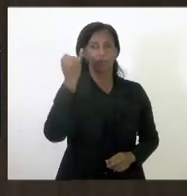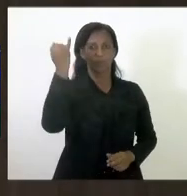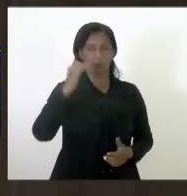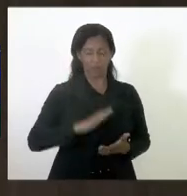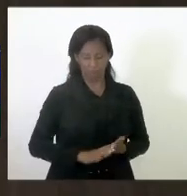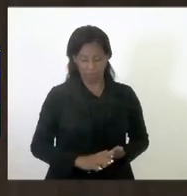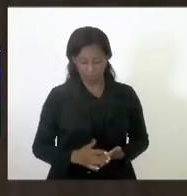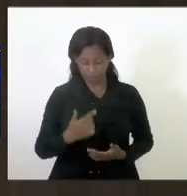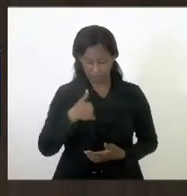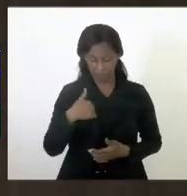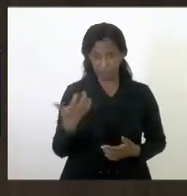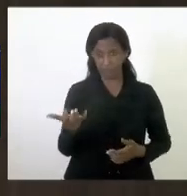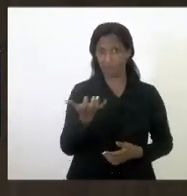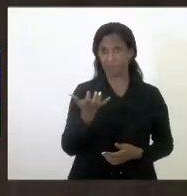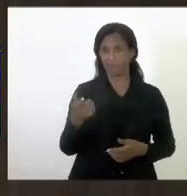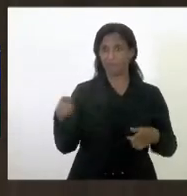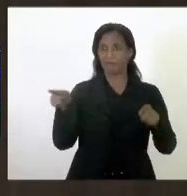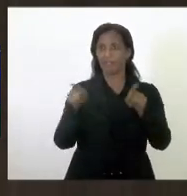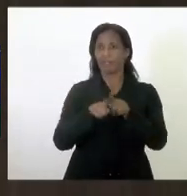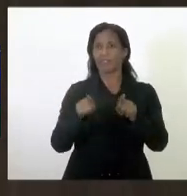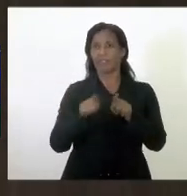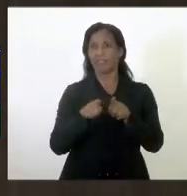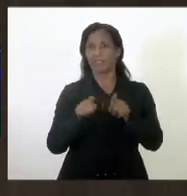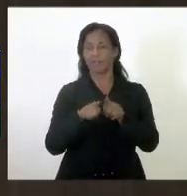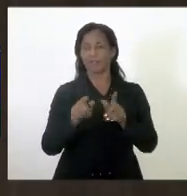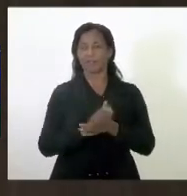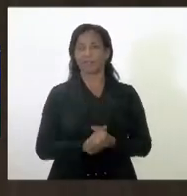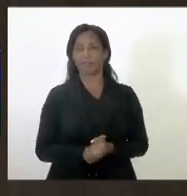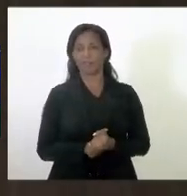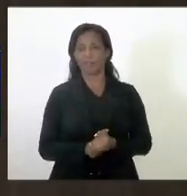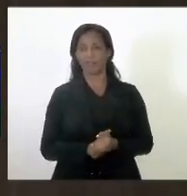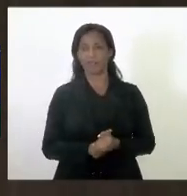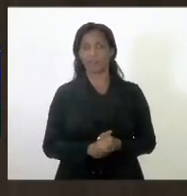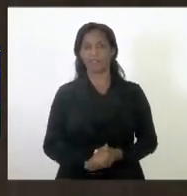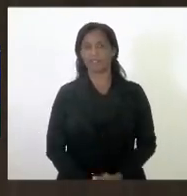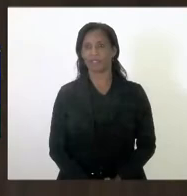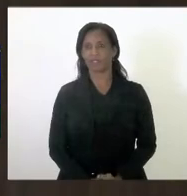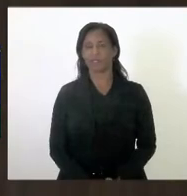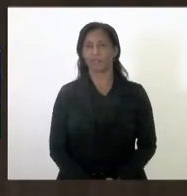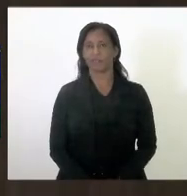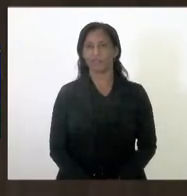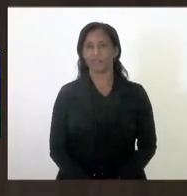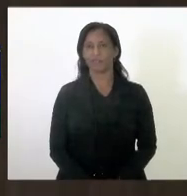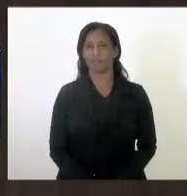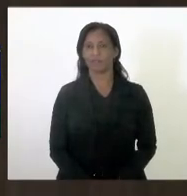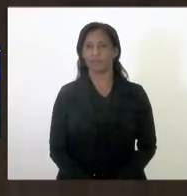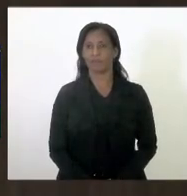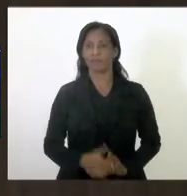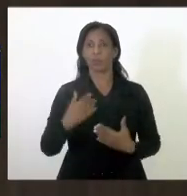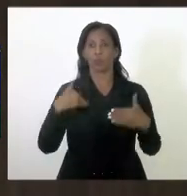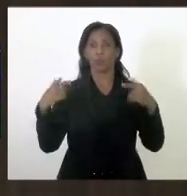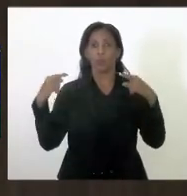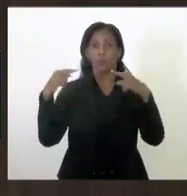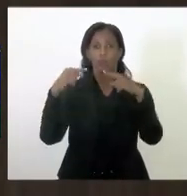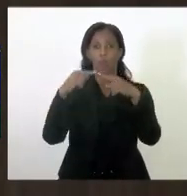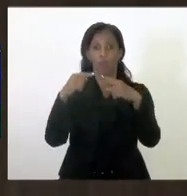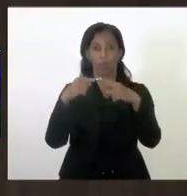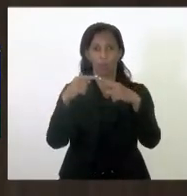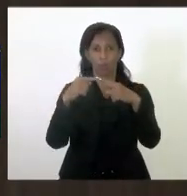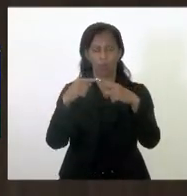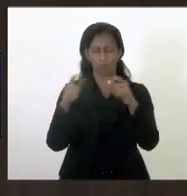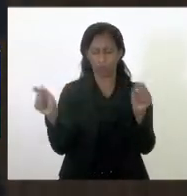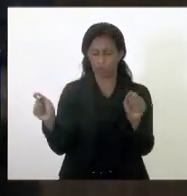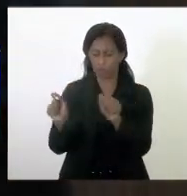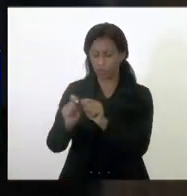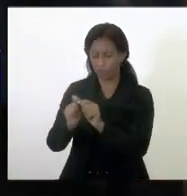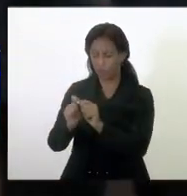Mas eu quero também na mesma linha, há pouco nós discutíamos aqui, o deputado Luiz Paulo, o deputado Valdec, do acordo que fizemos de fazermos um